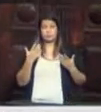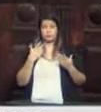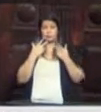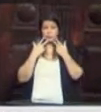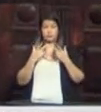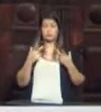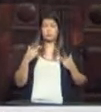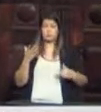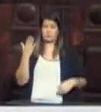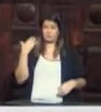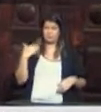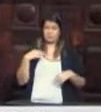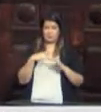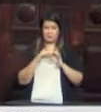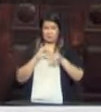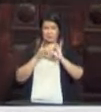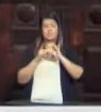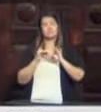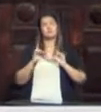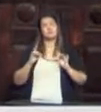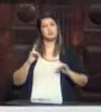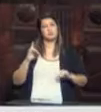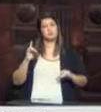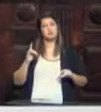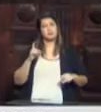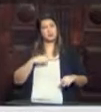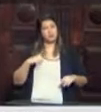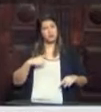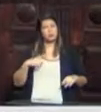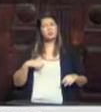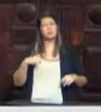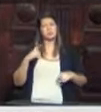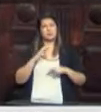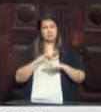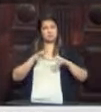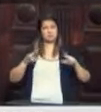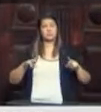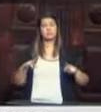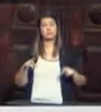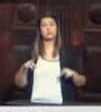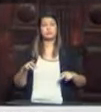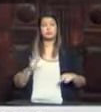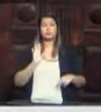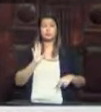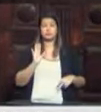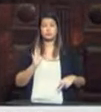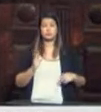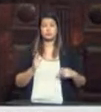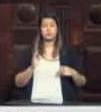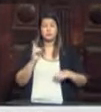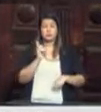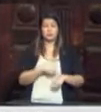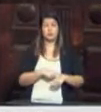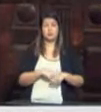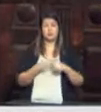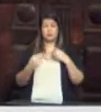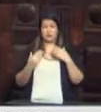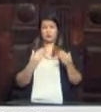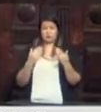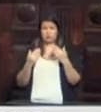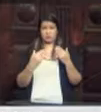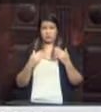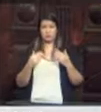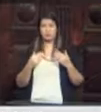evento realizado e dos legados que deixou ou deveria deixar, ao mesmo tempo que deve-se fazer uma análise da